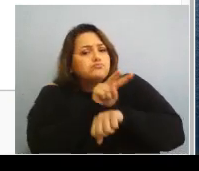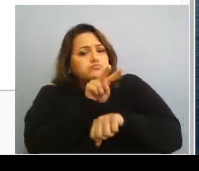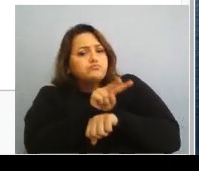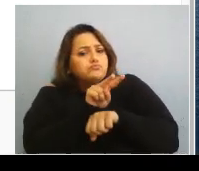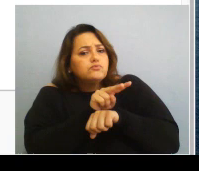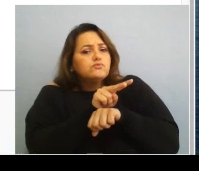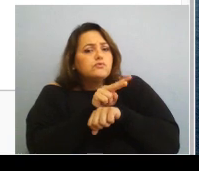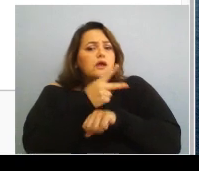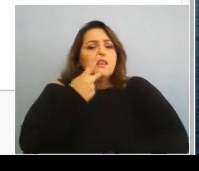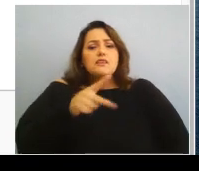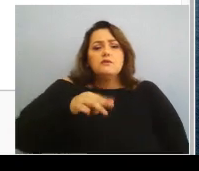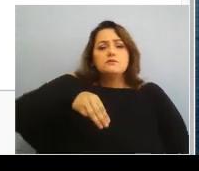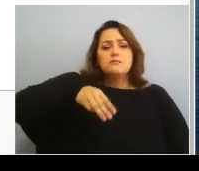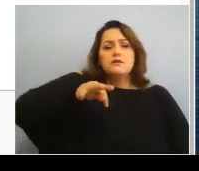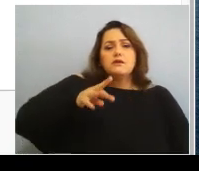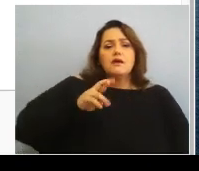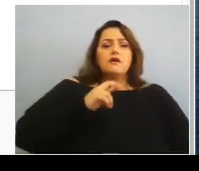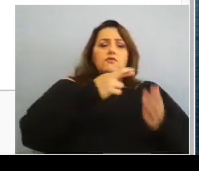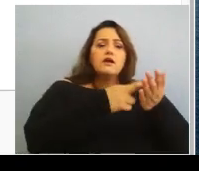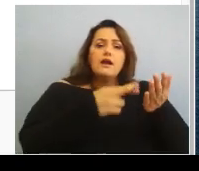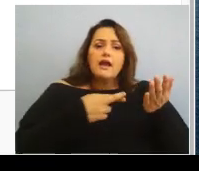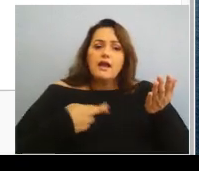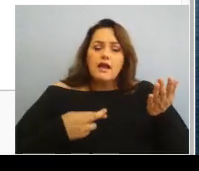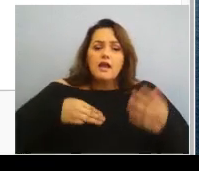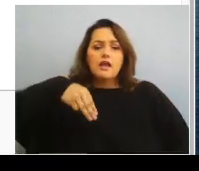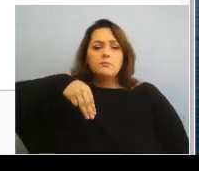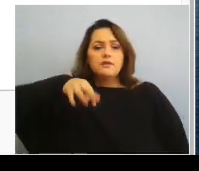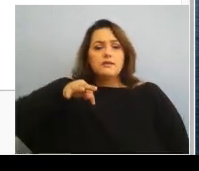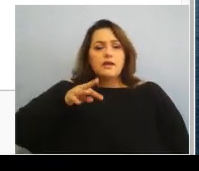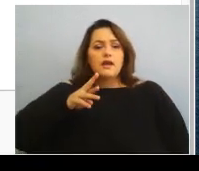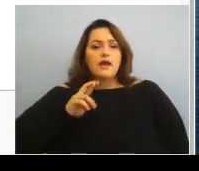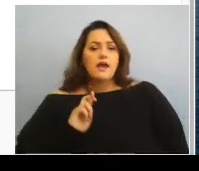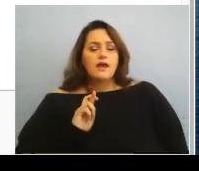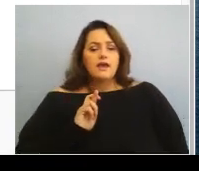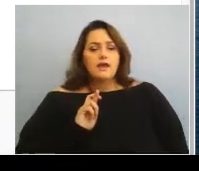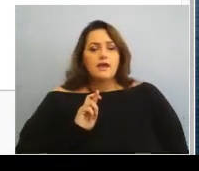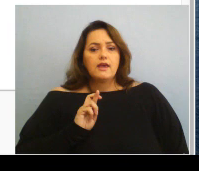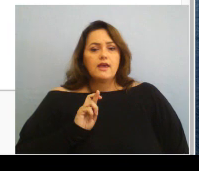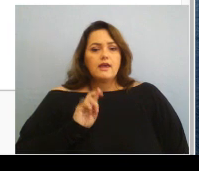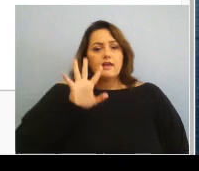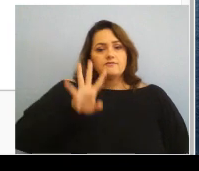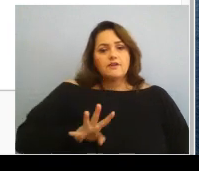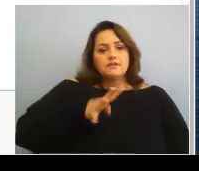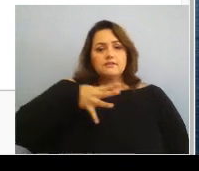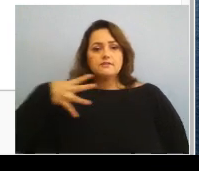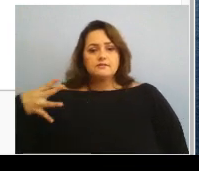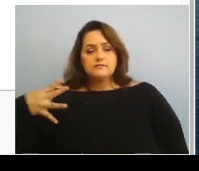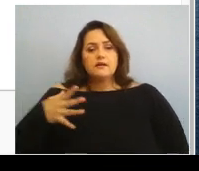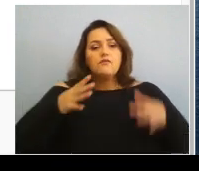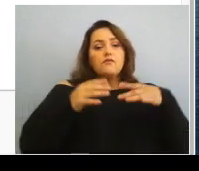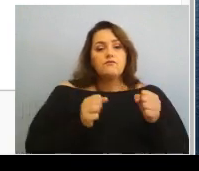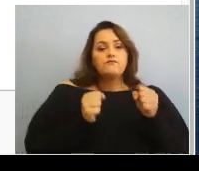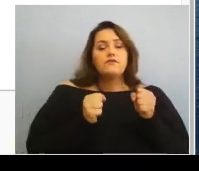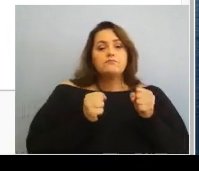seus MTRs. Você vai ter um relatório desses MTRs em forma Excel. Você vai